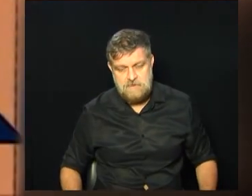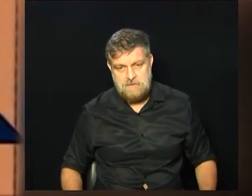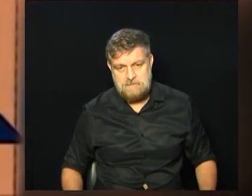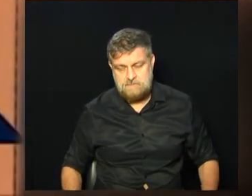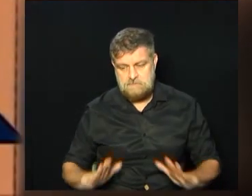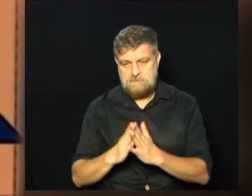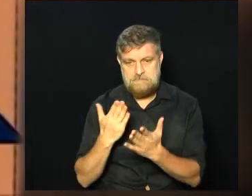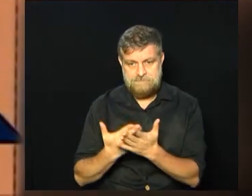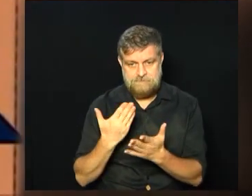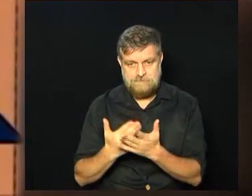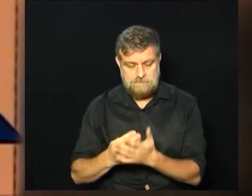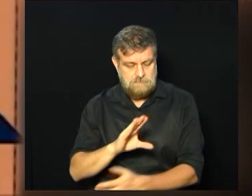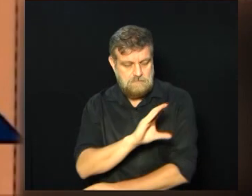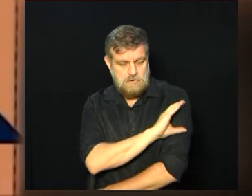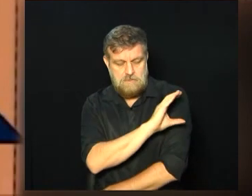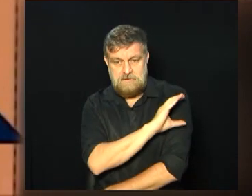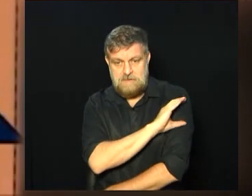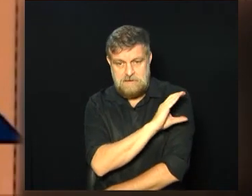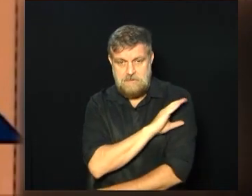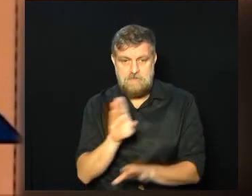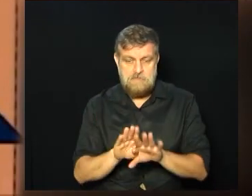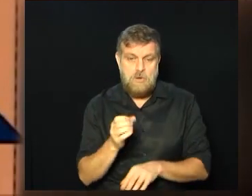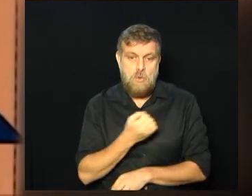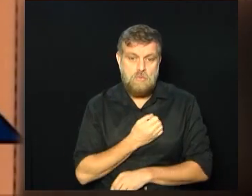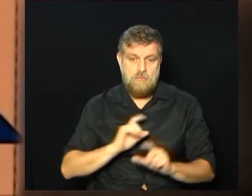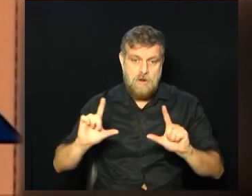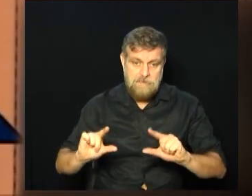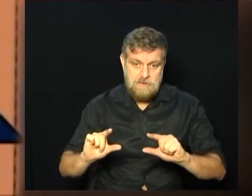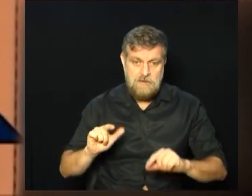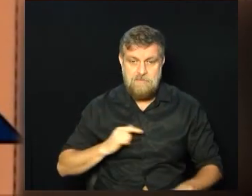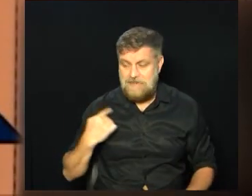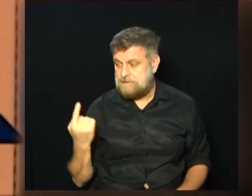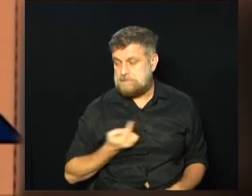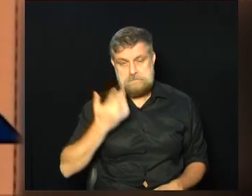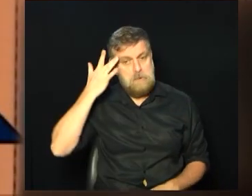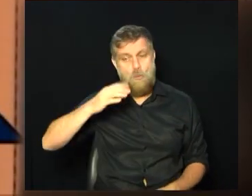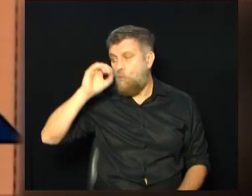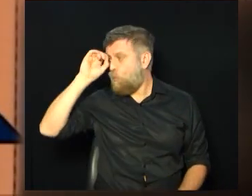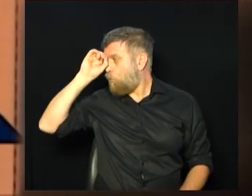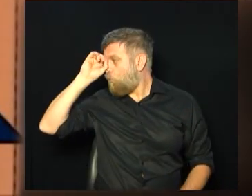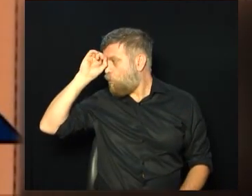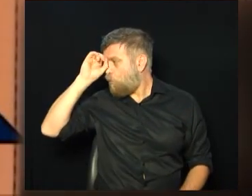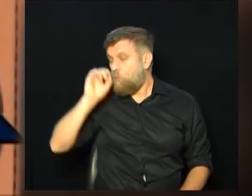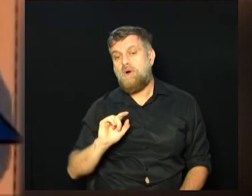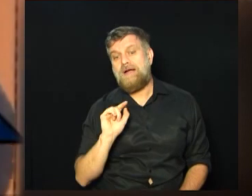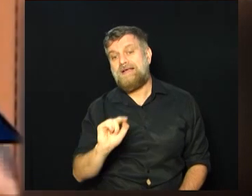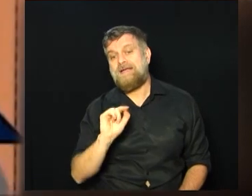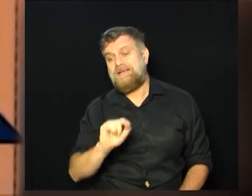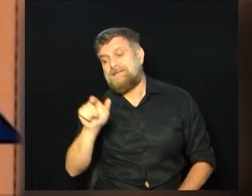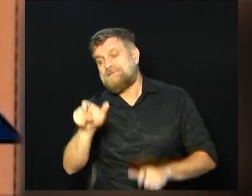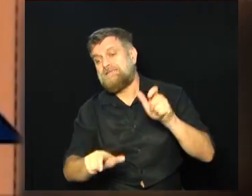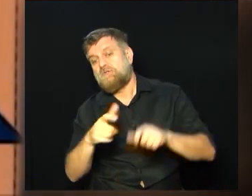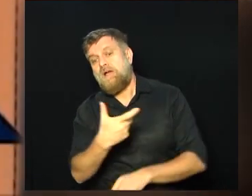Escolas de ensino médio, talvez um público menor, mas sequer nós sabemos quem são as pessoas